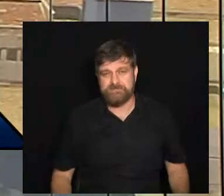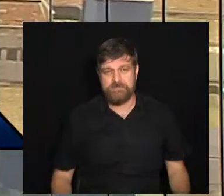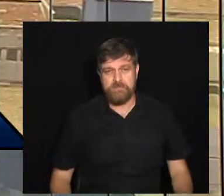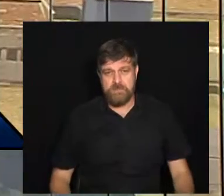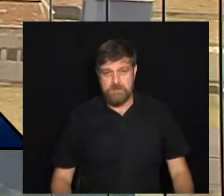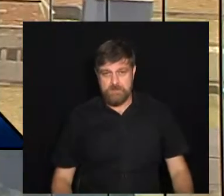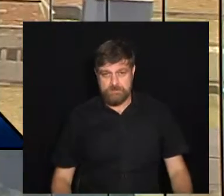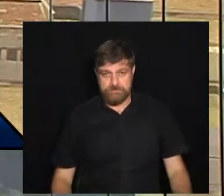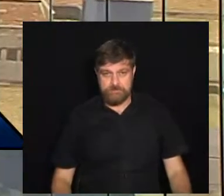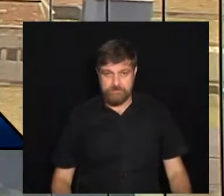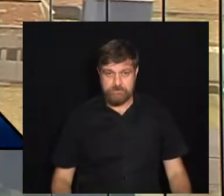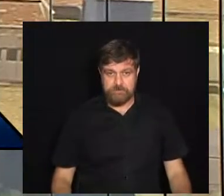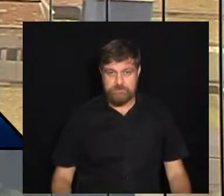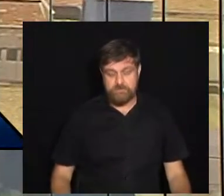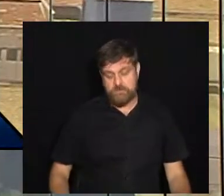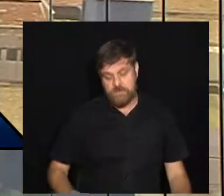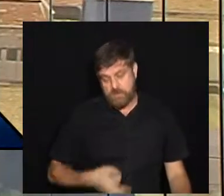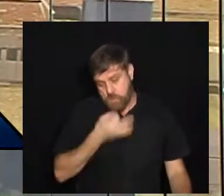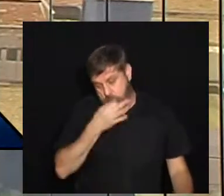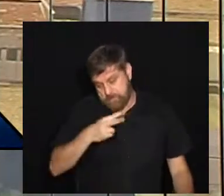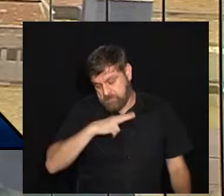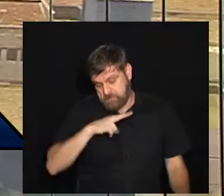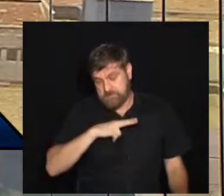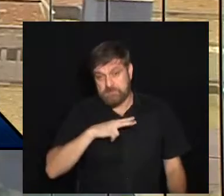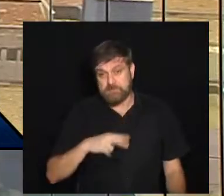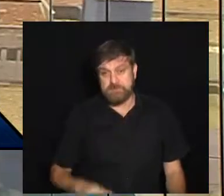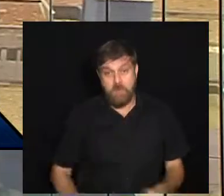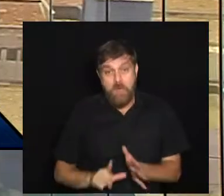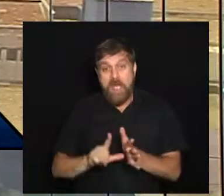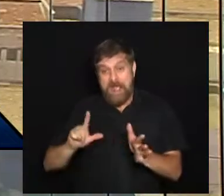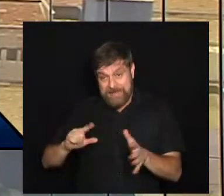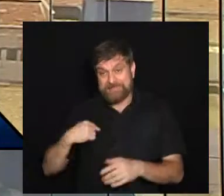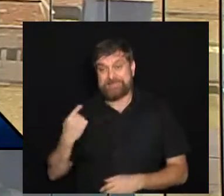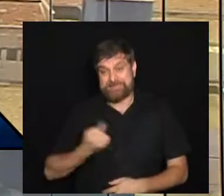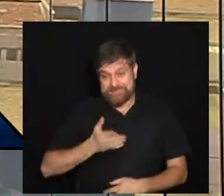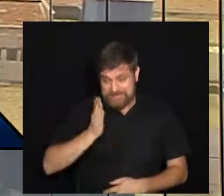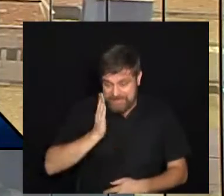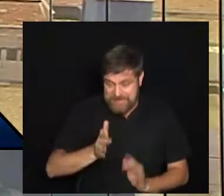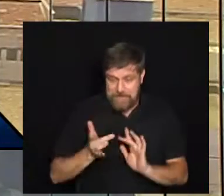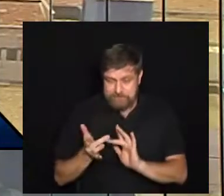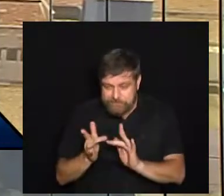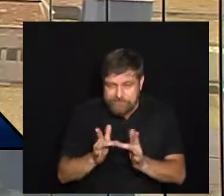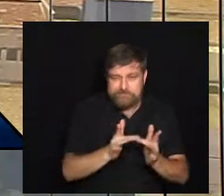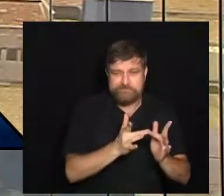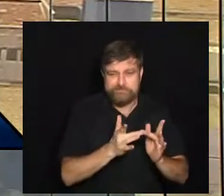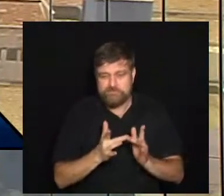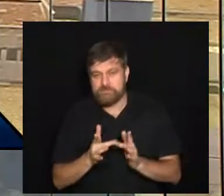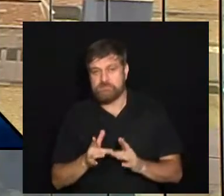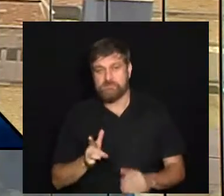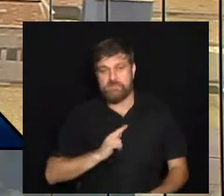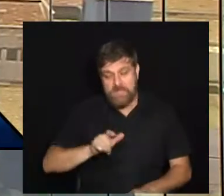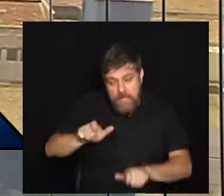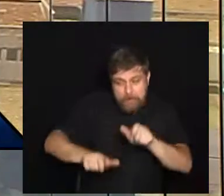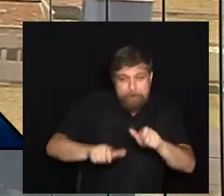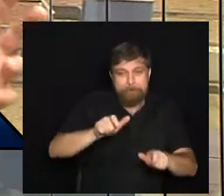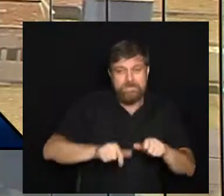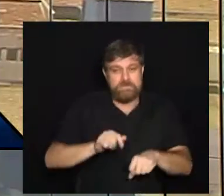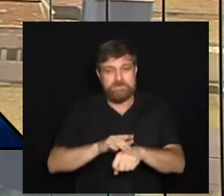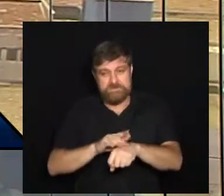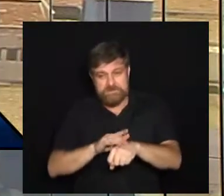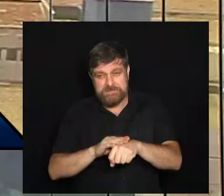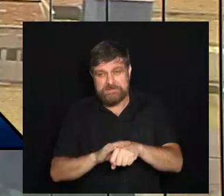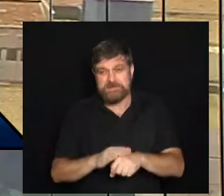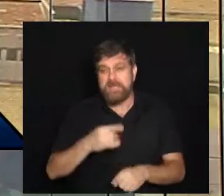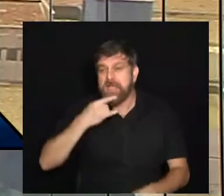então eu ea minha hipótese né pessoalmente antes a gente já tá já tem visto alguns pacientes aqui na região metropolitana de